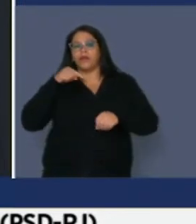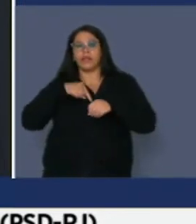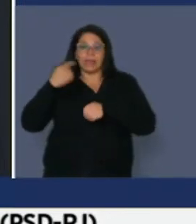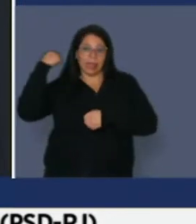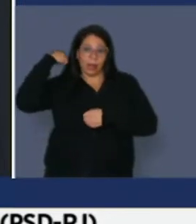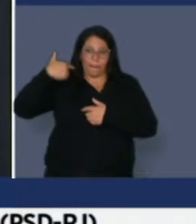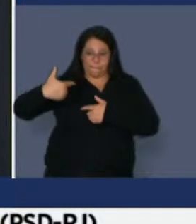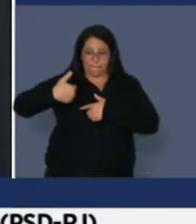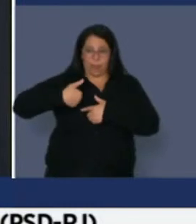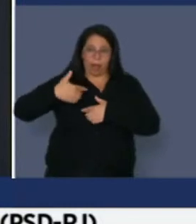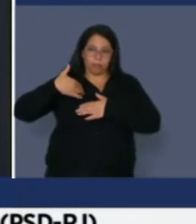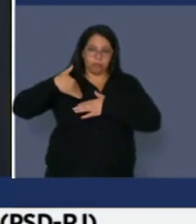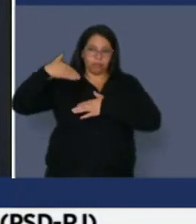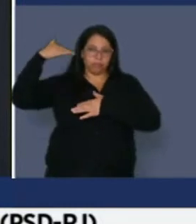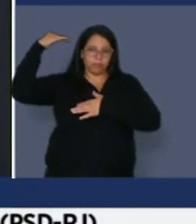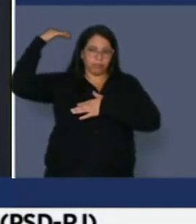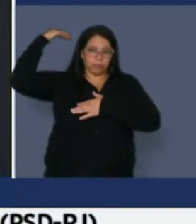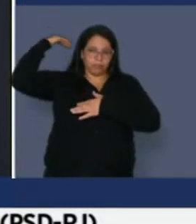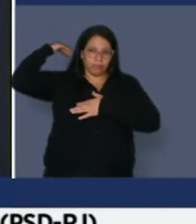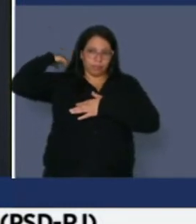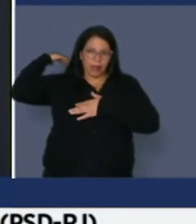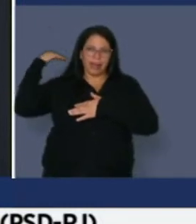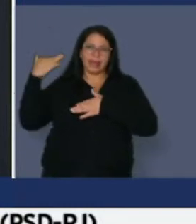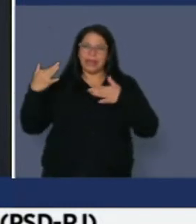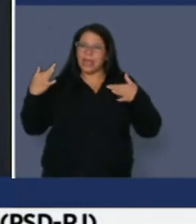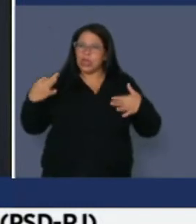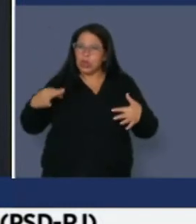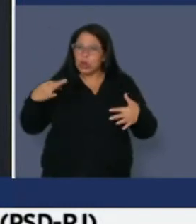costas, caso tenha se contorcido.